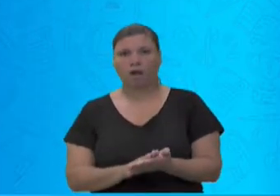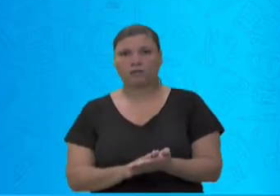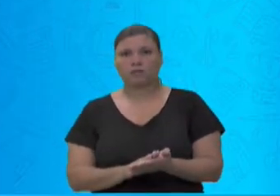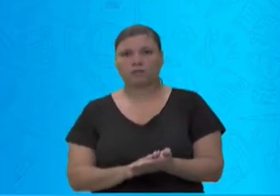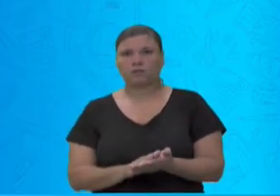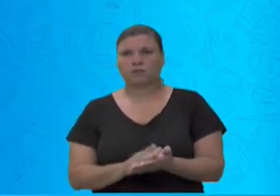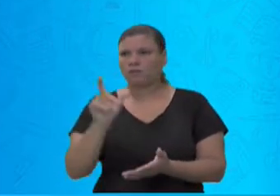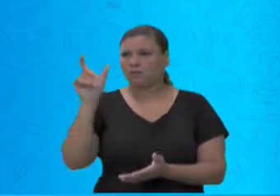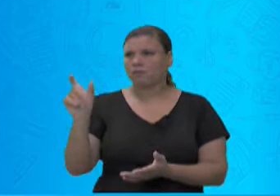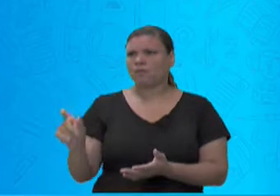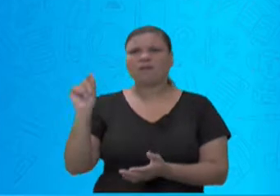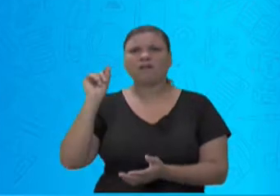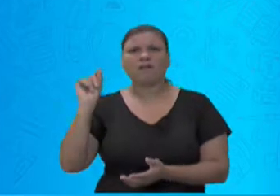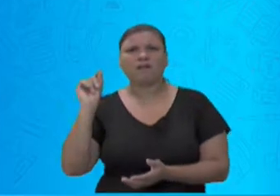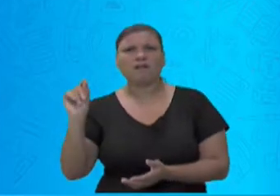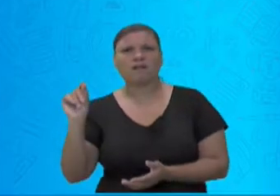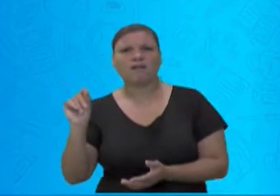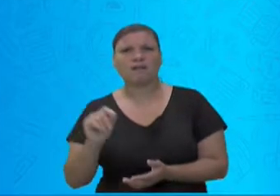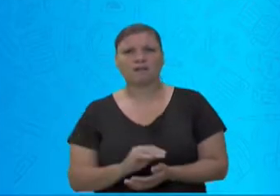cada, algo.